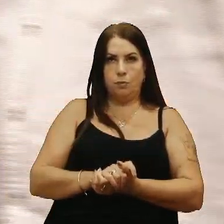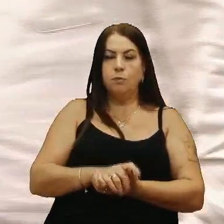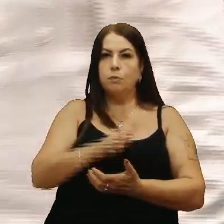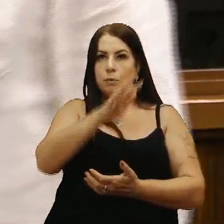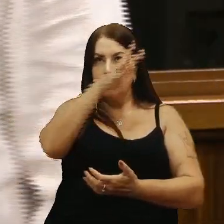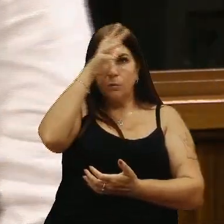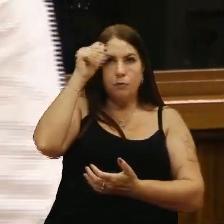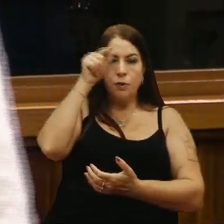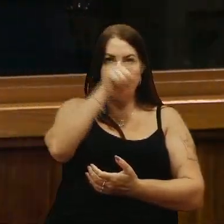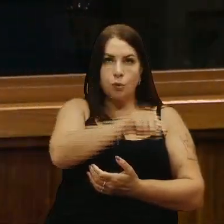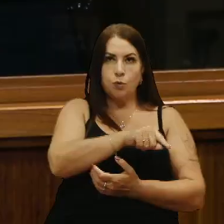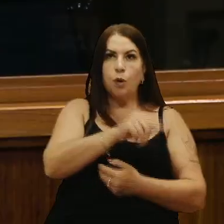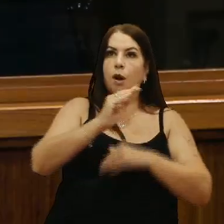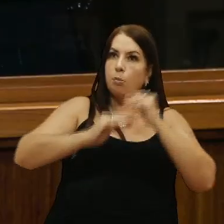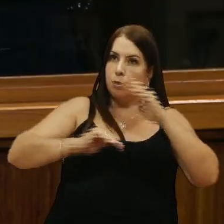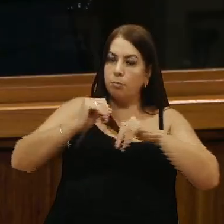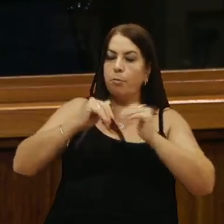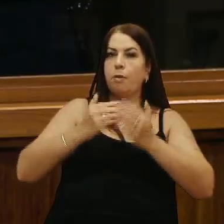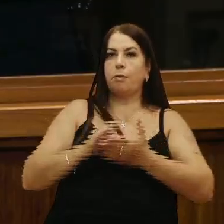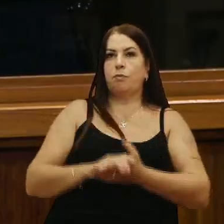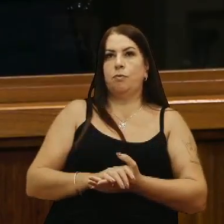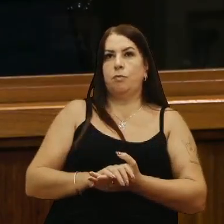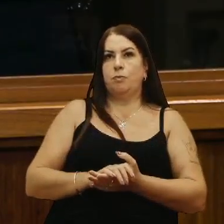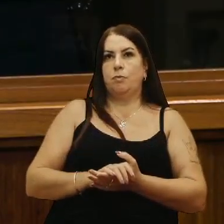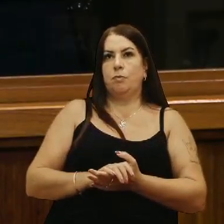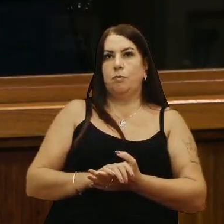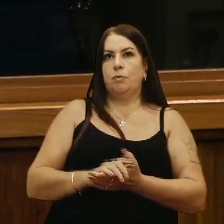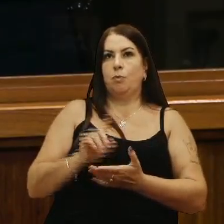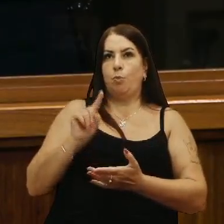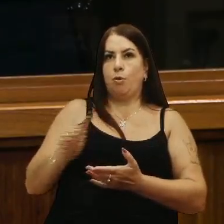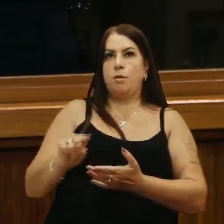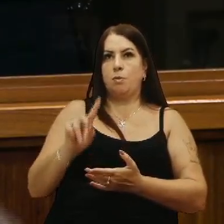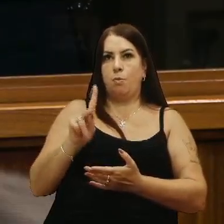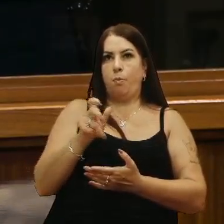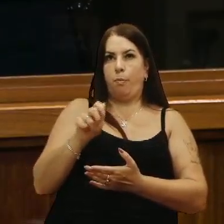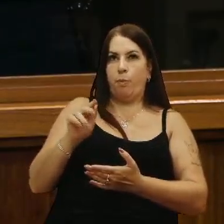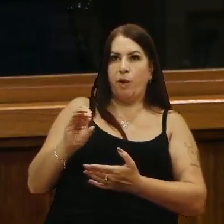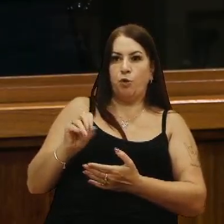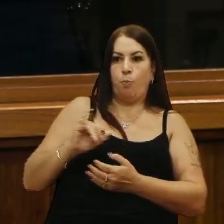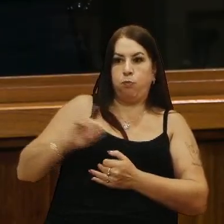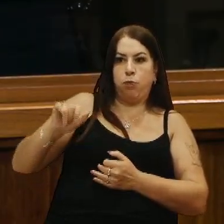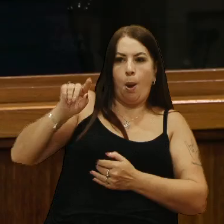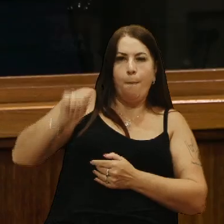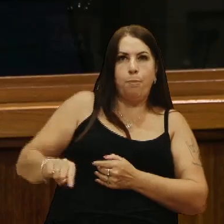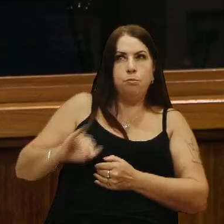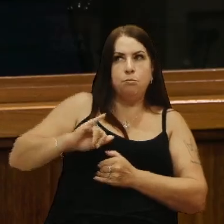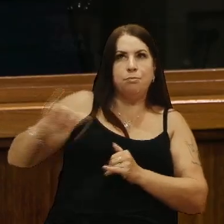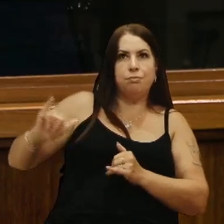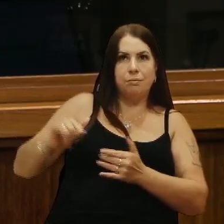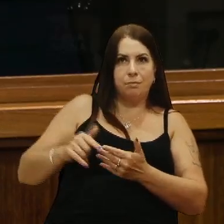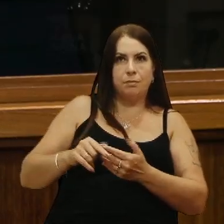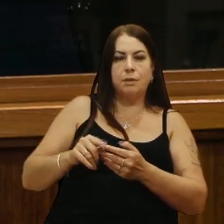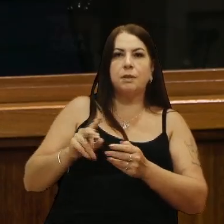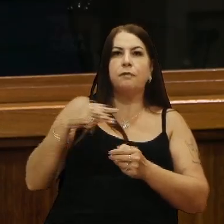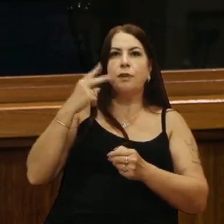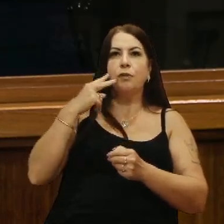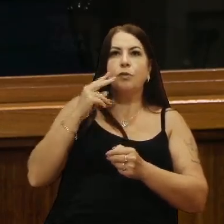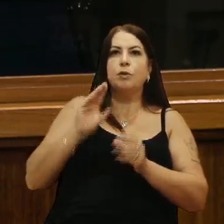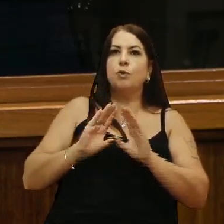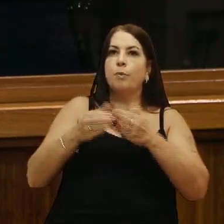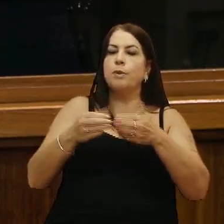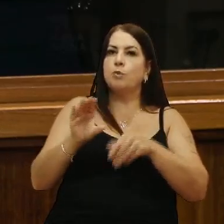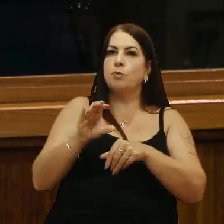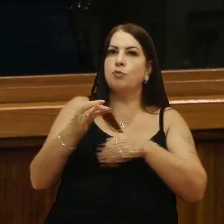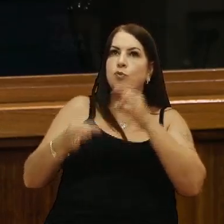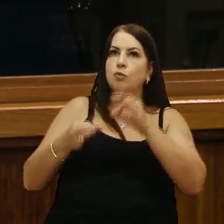o Poder Executivo a implantar o botão do pânico. e vereadores da Comissão de Justiça,